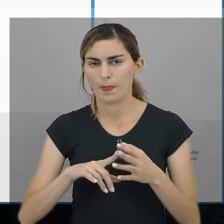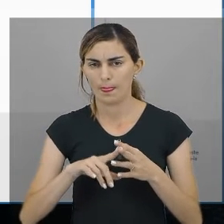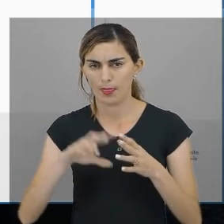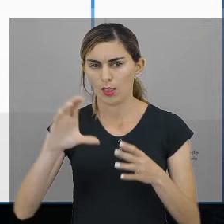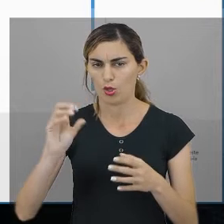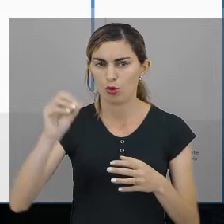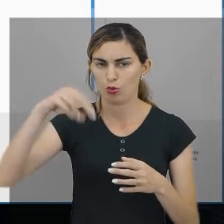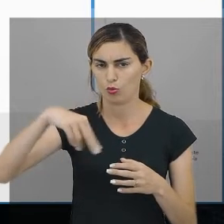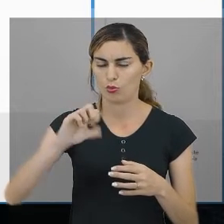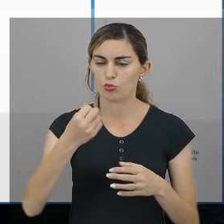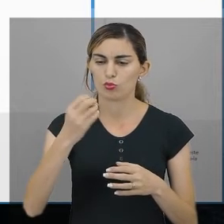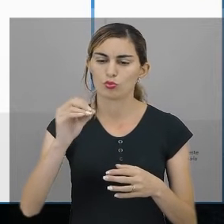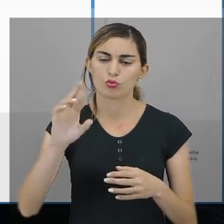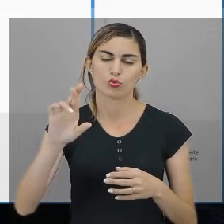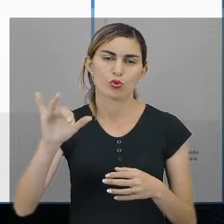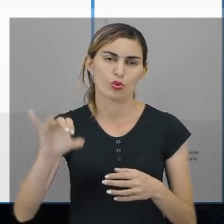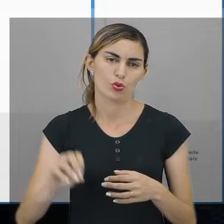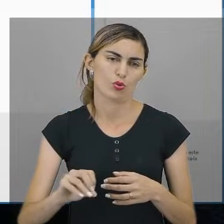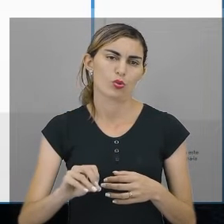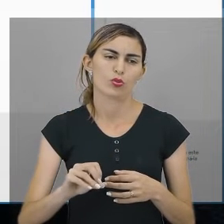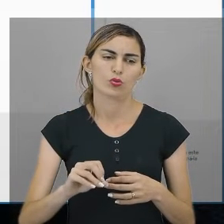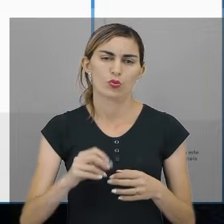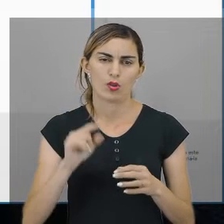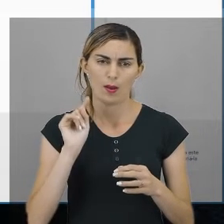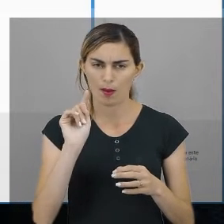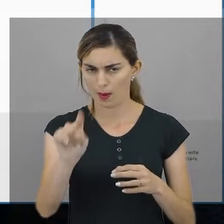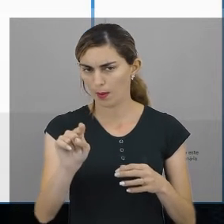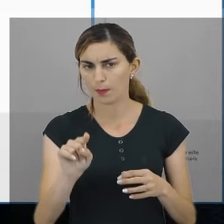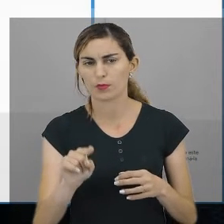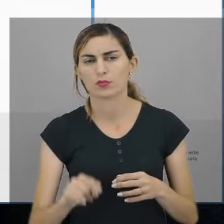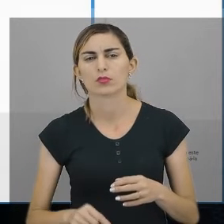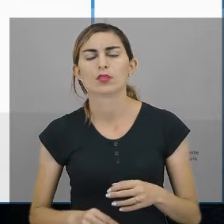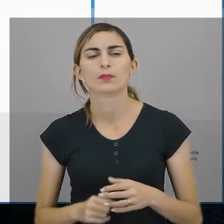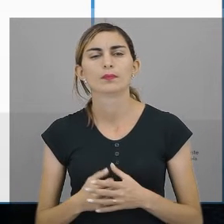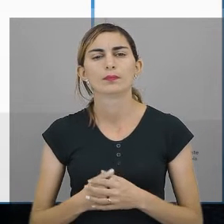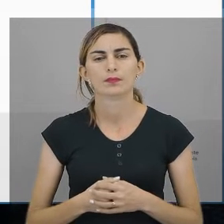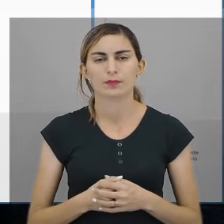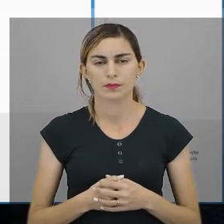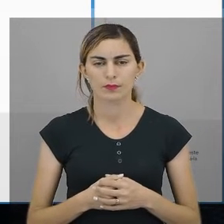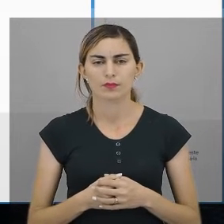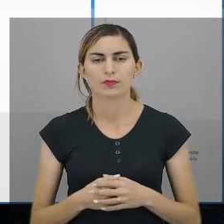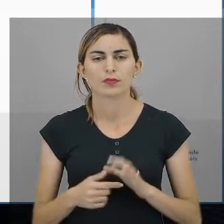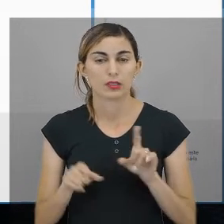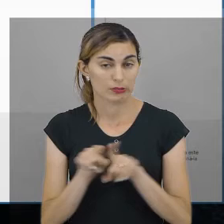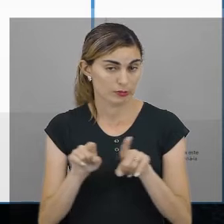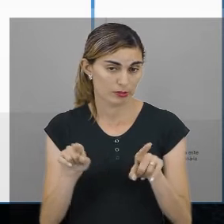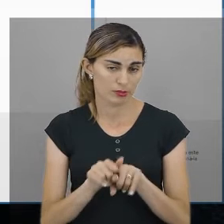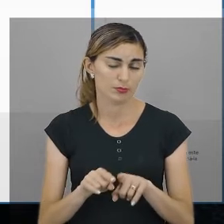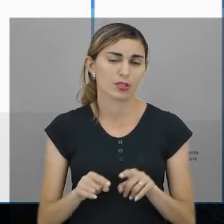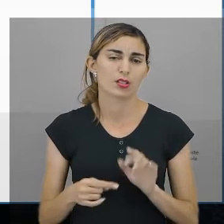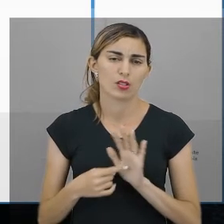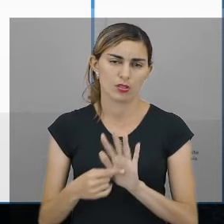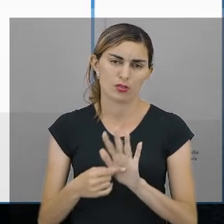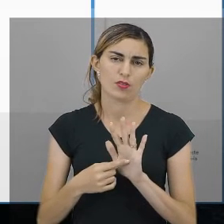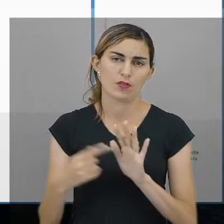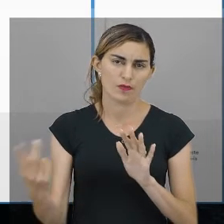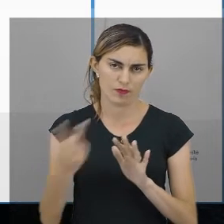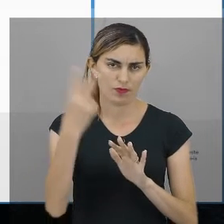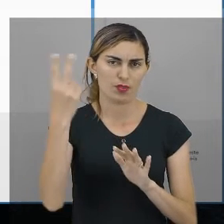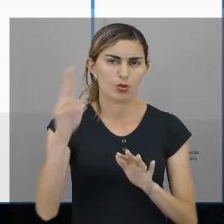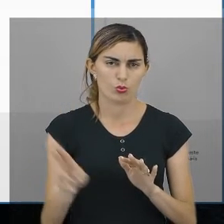que é a saída do algoritmo. Aqui no botãozinho executar, ele está pedindo aqui os valores do